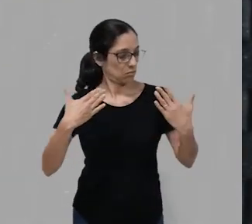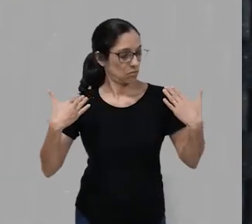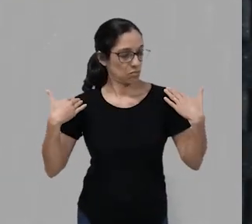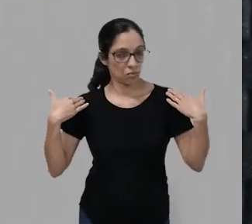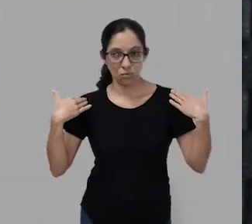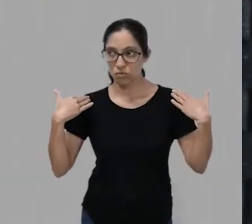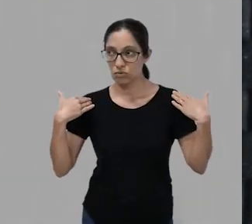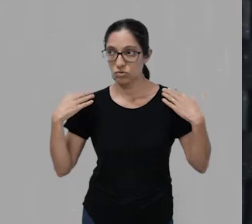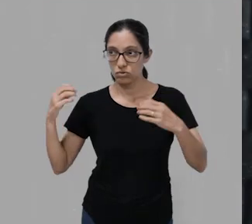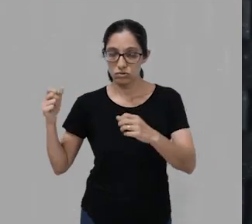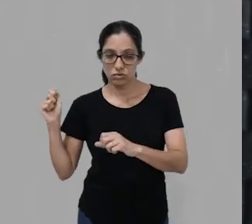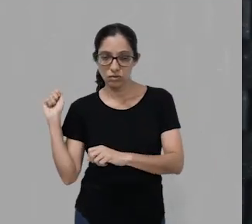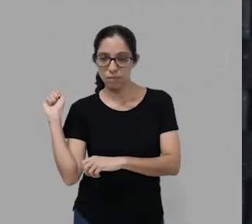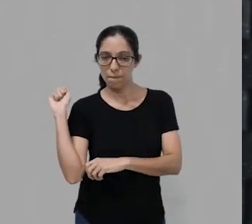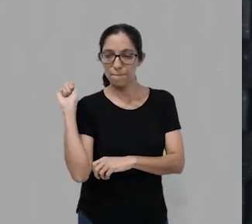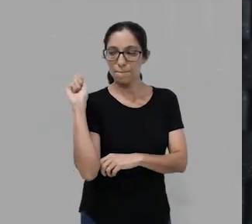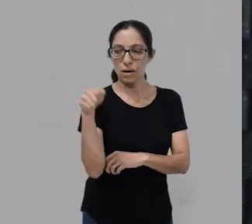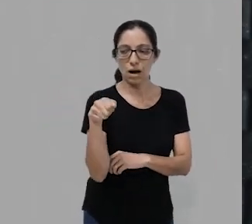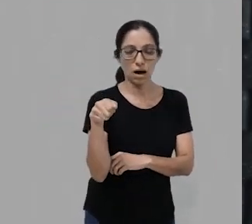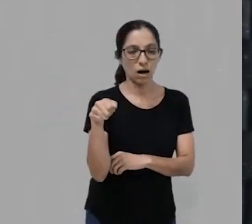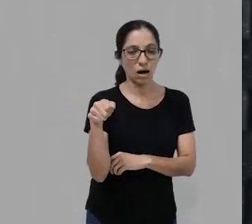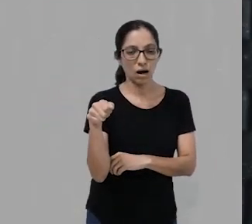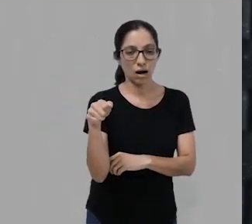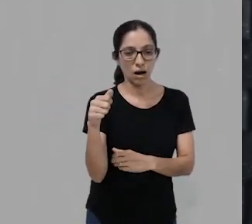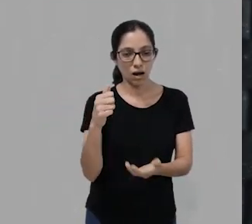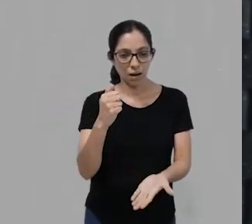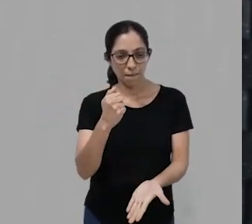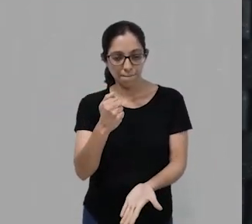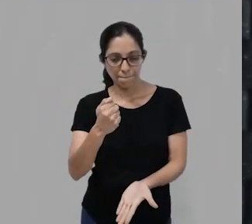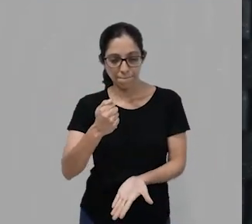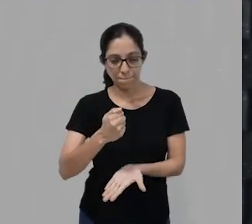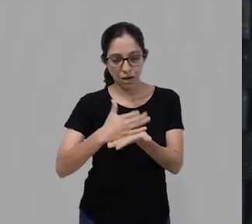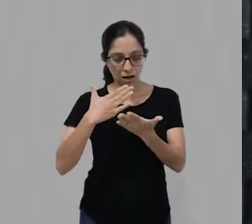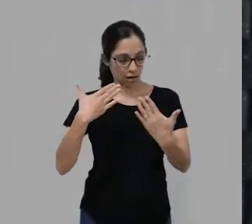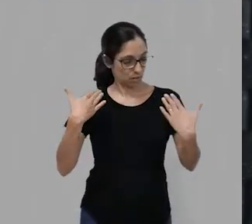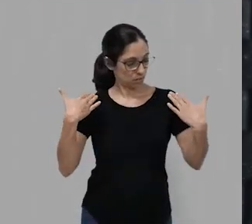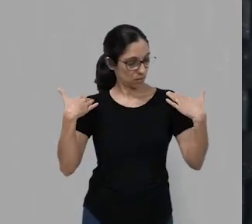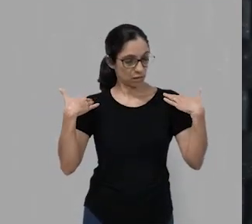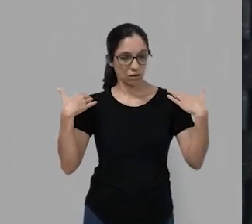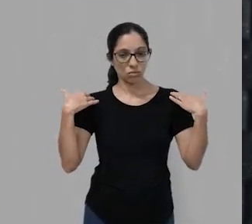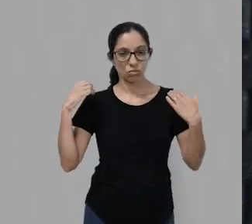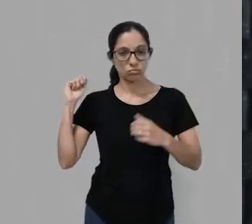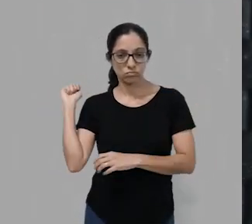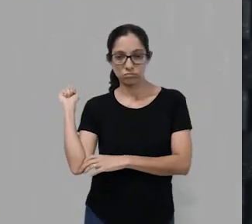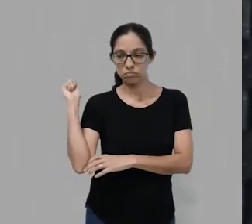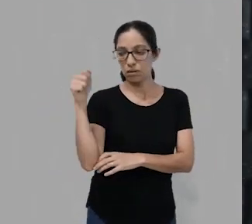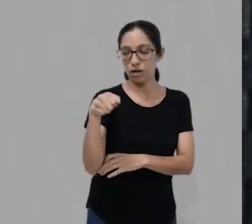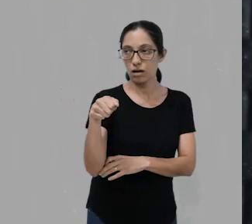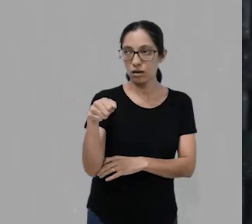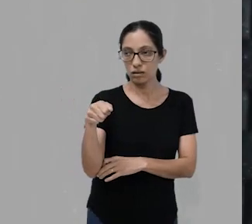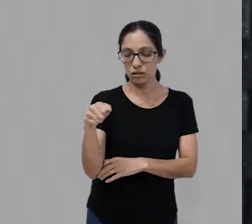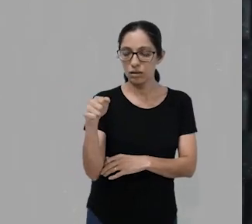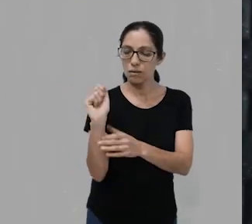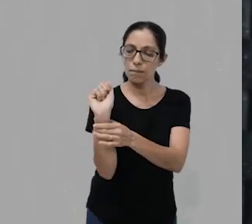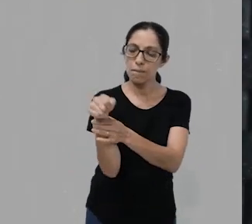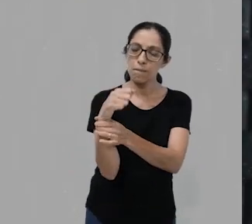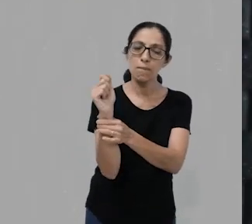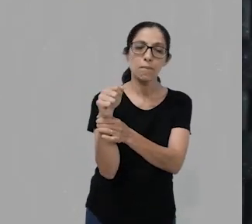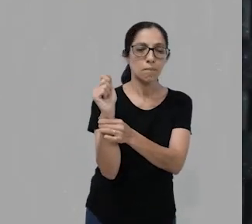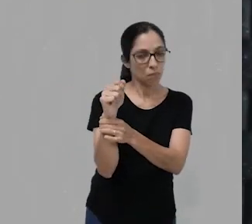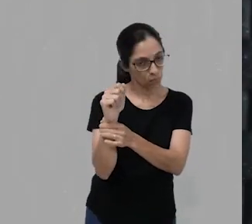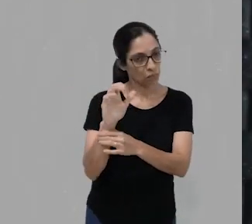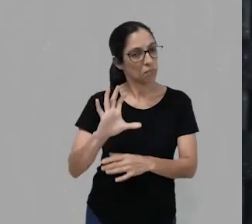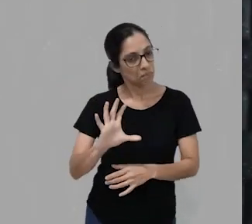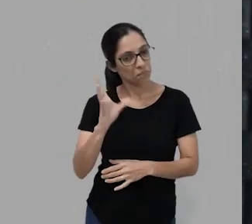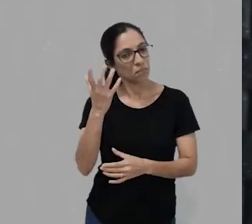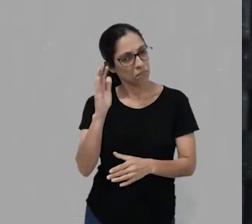Eu estou segurando aqui a raquete, eu faço só aquele golpezinho aqui, ó. Muito de munheca. Tem muita articulação de punho no jogo de